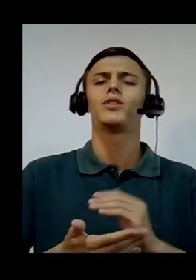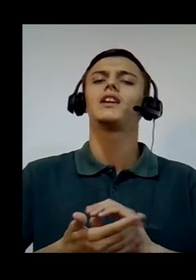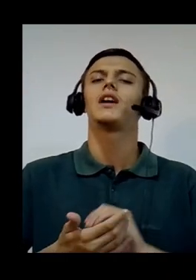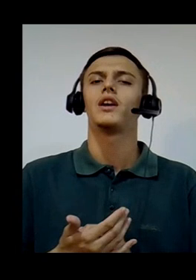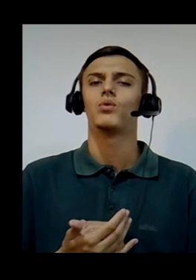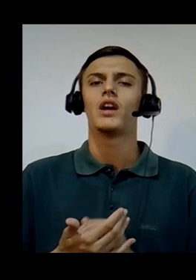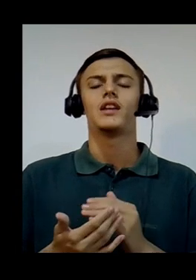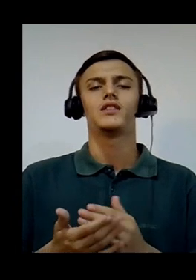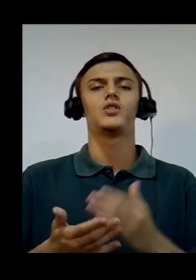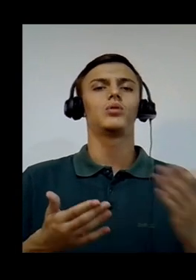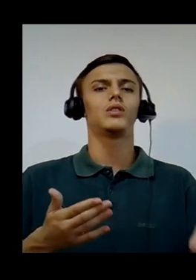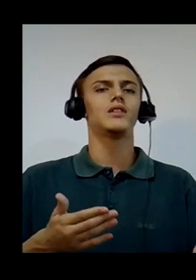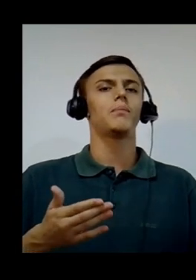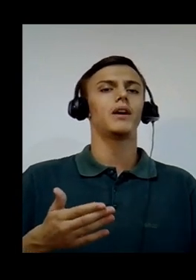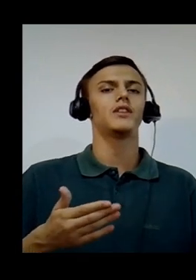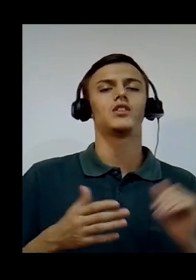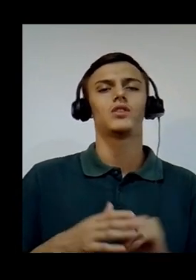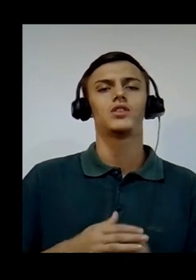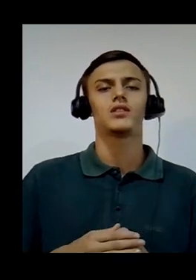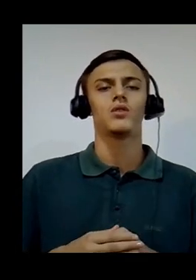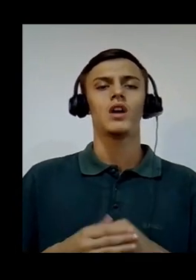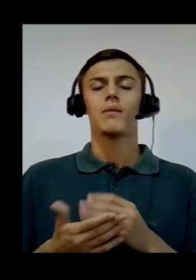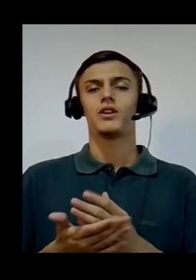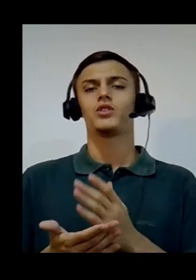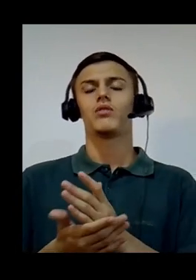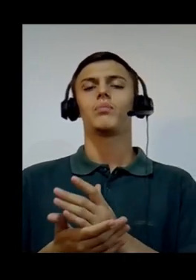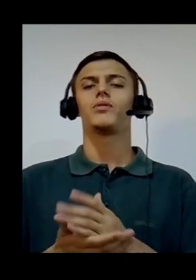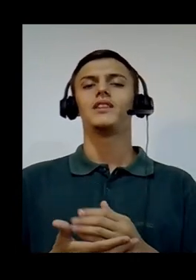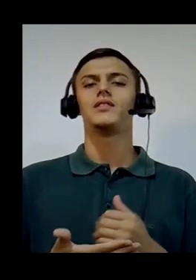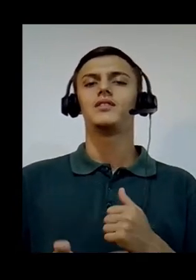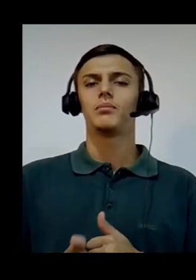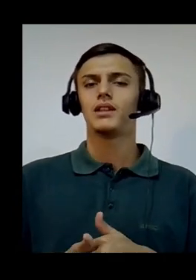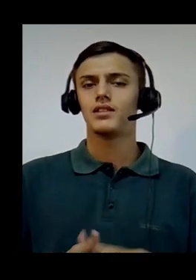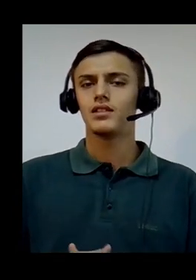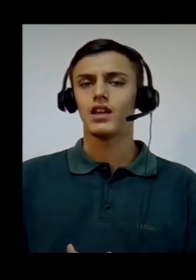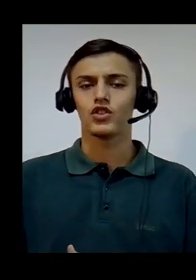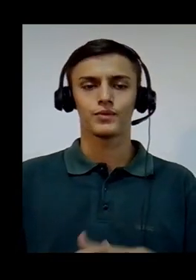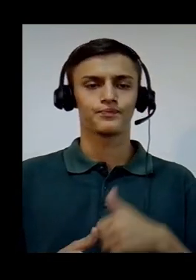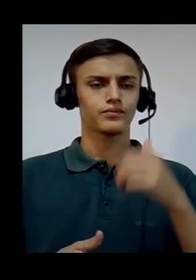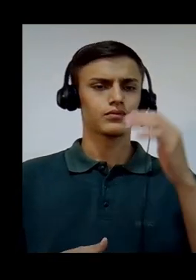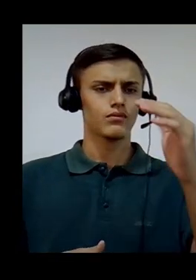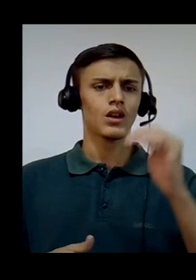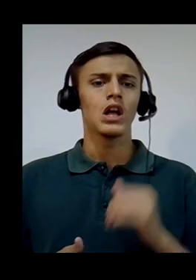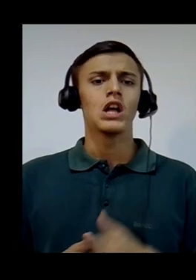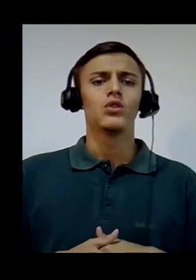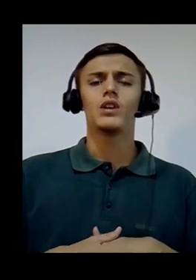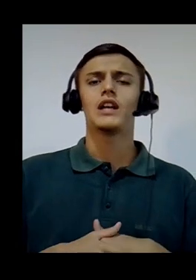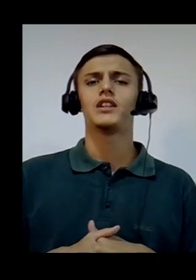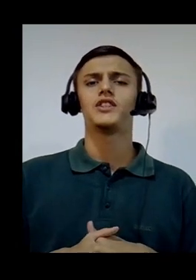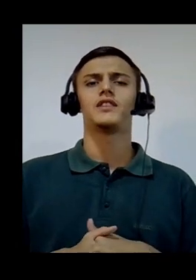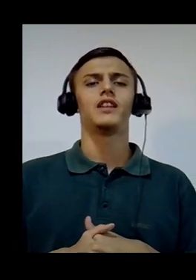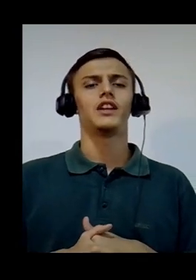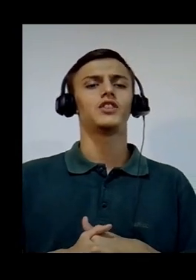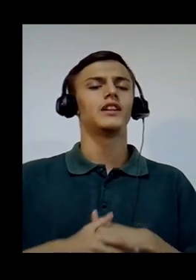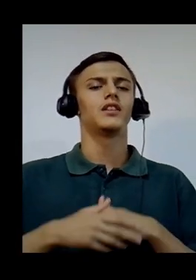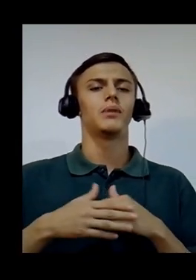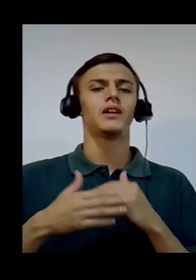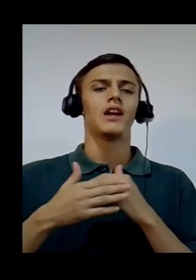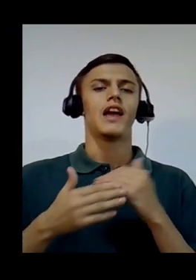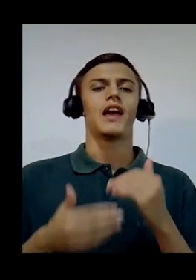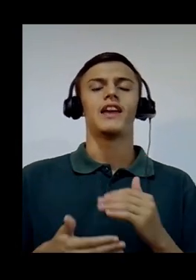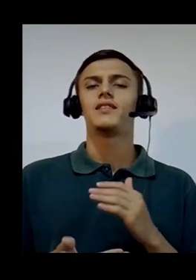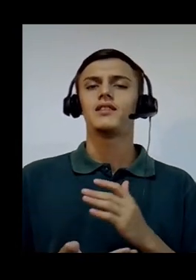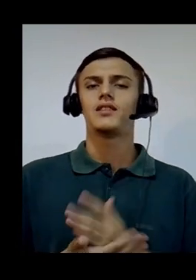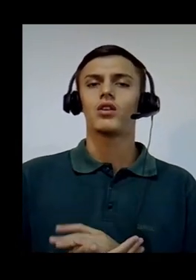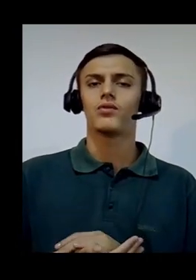Se sim, por que caiu? Existe toda essa parte de investigação para a gente tomar uma providência em cima desse incidente. No caso ali de acidente, daí